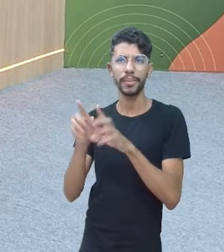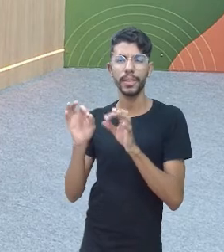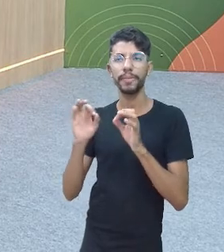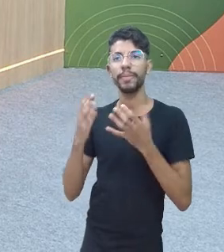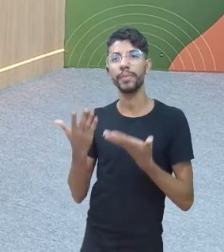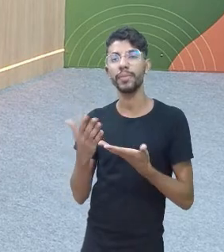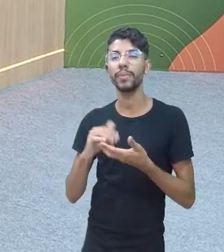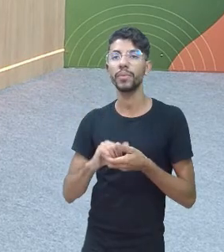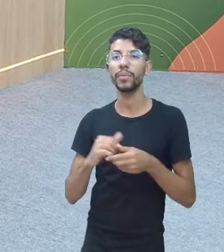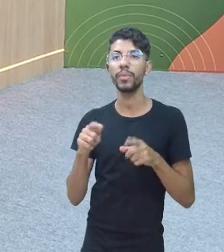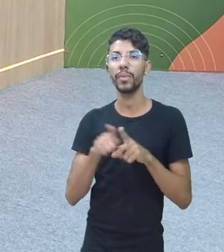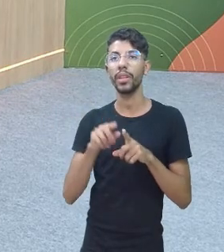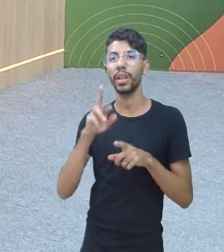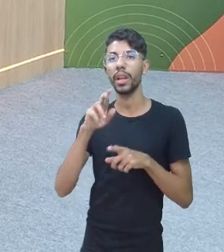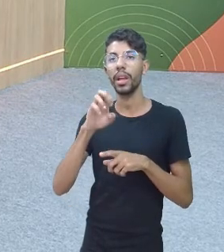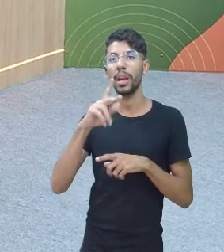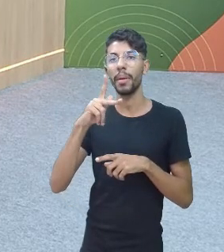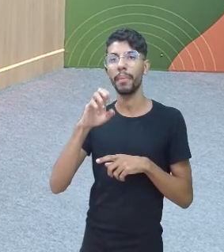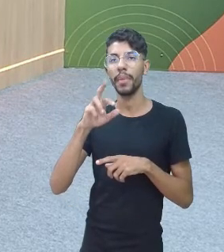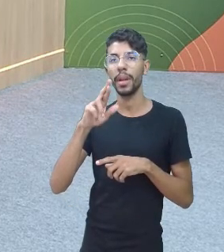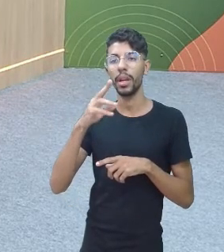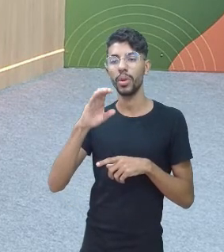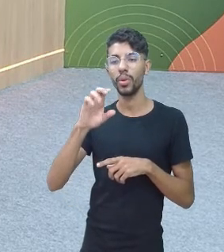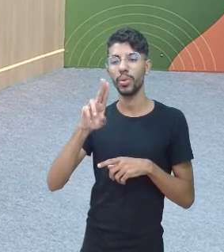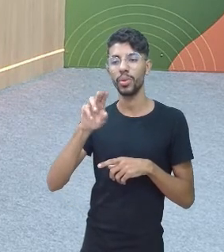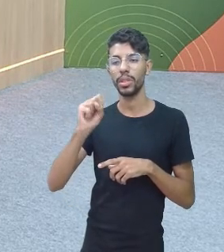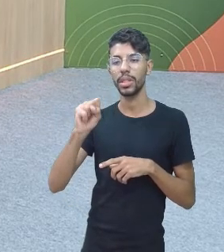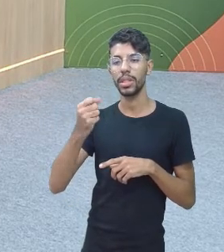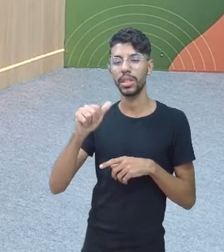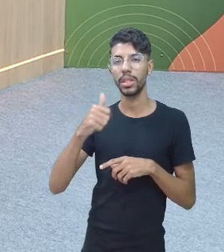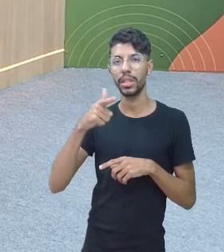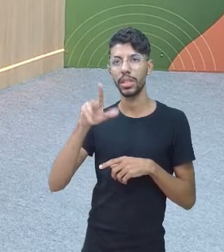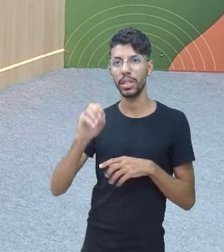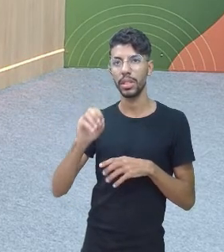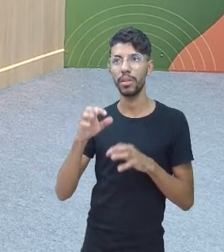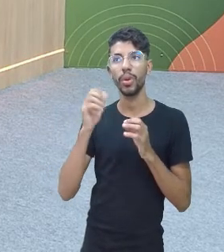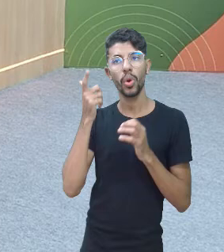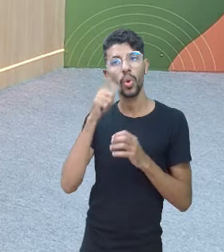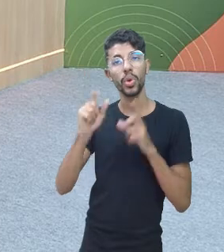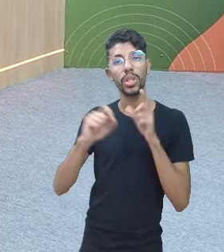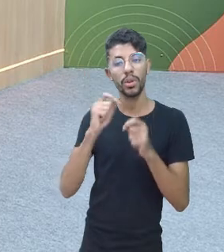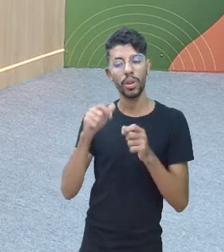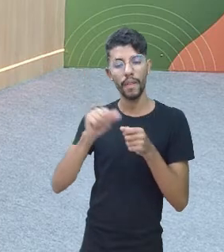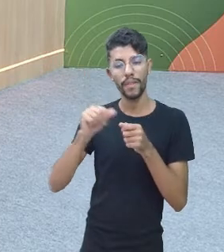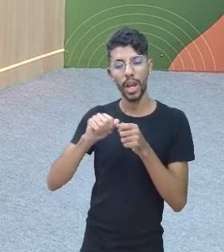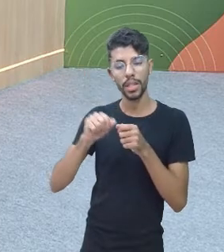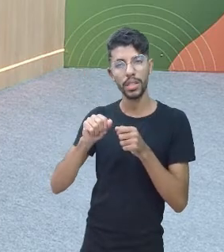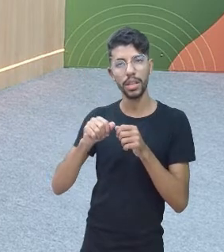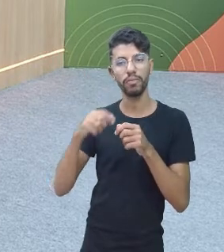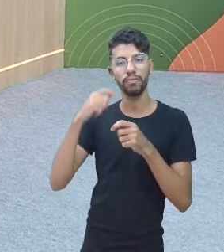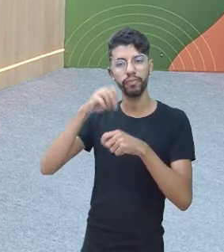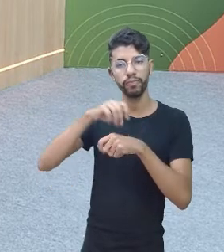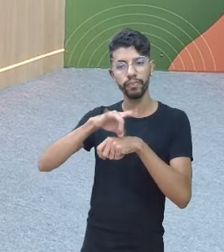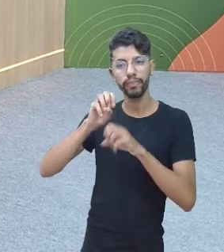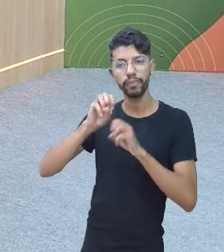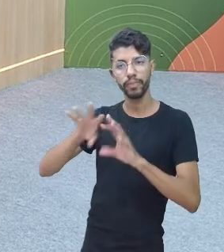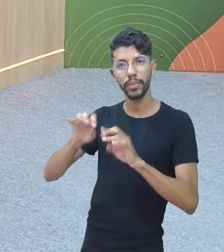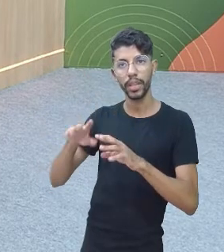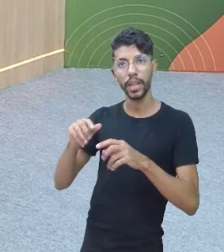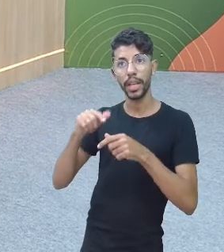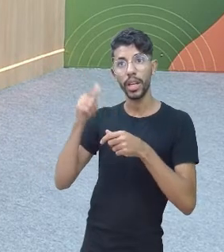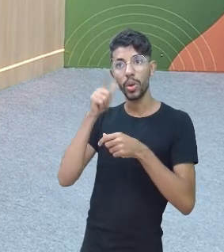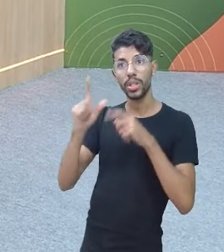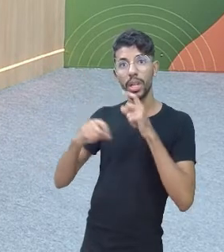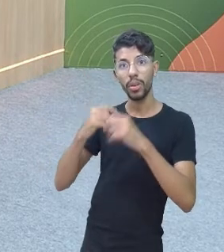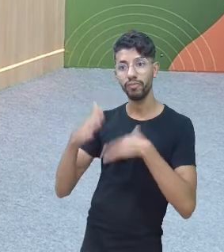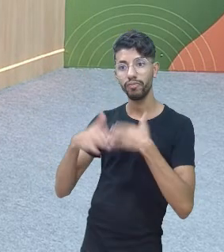Então, agora eu consigo fazer um tutorial e esse tutorial repercute online com muito mais facilidade, podendo até me